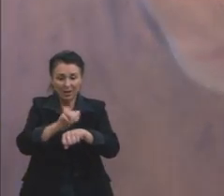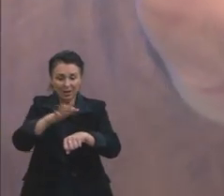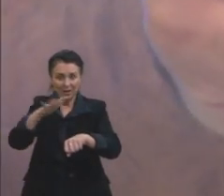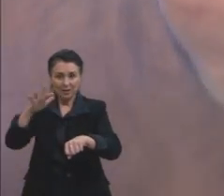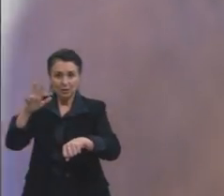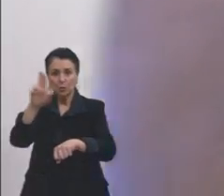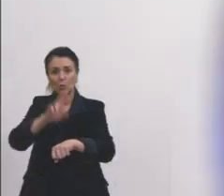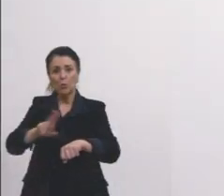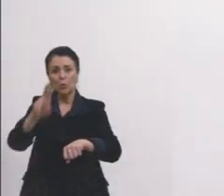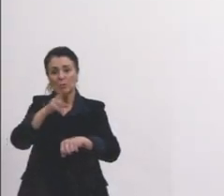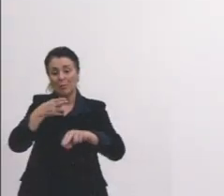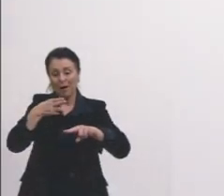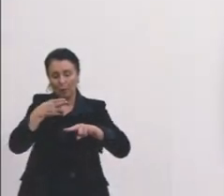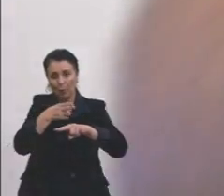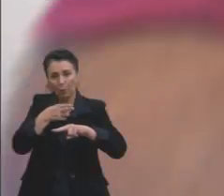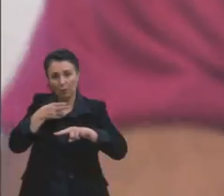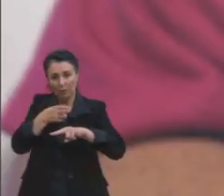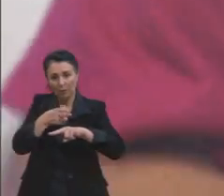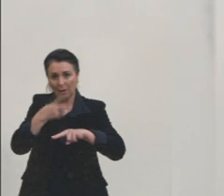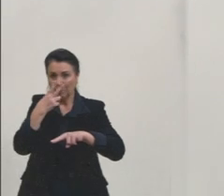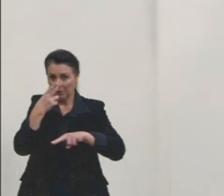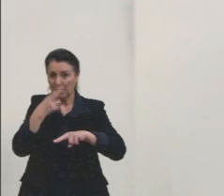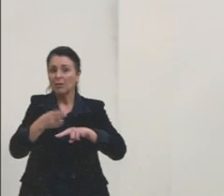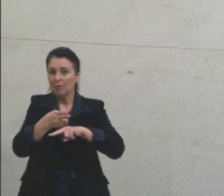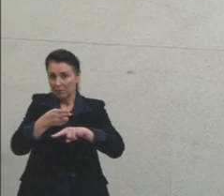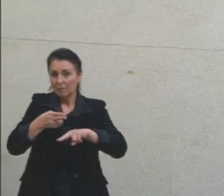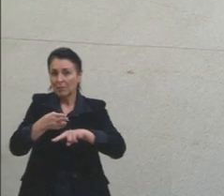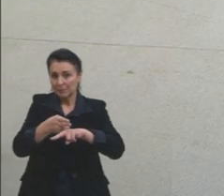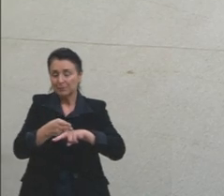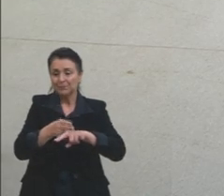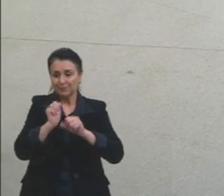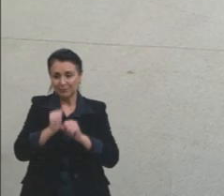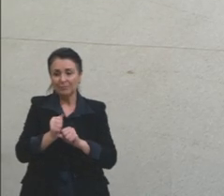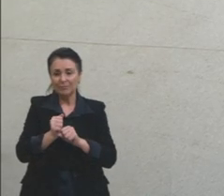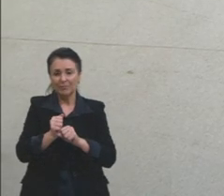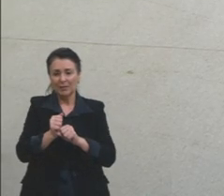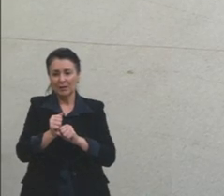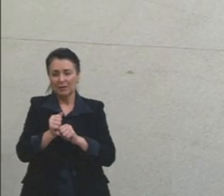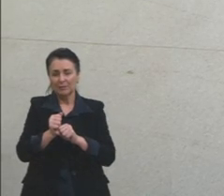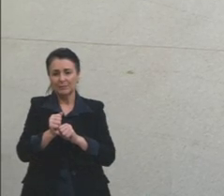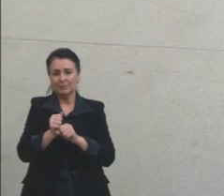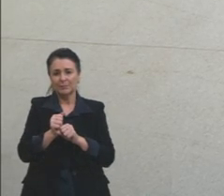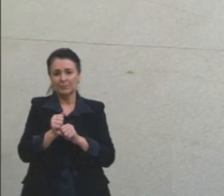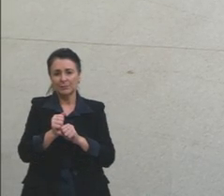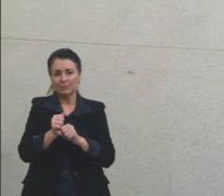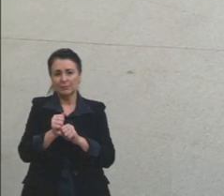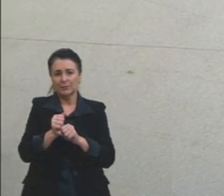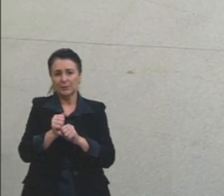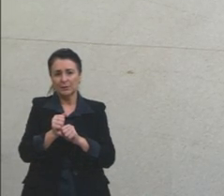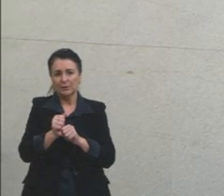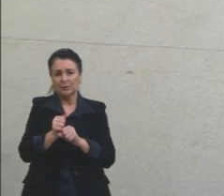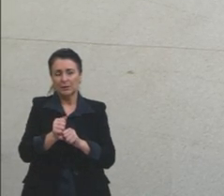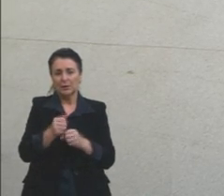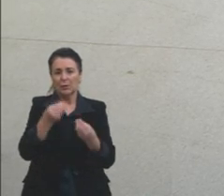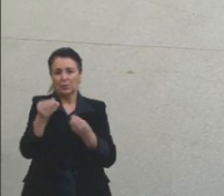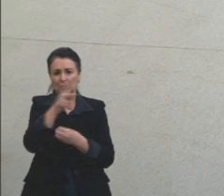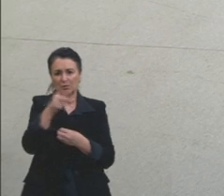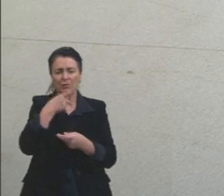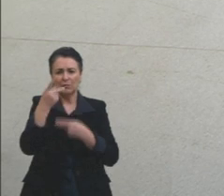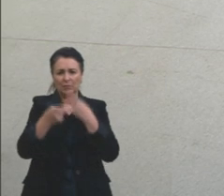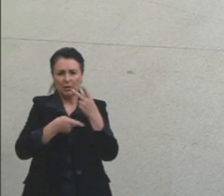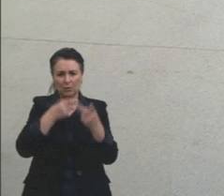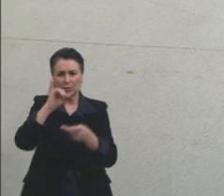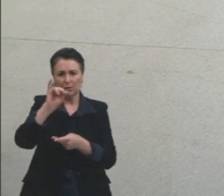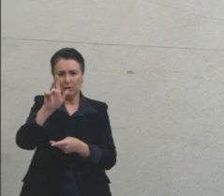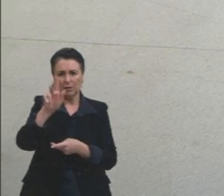para cortar parece muito lembro mais uma faca e tá gurizada começa dessa maneira Aí como eu falei para vocês